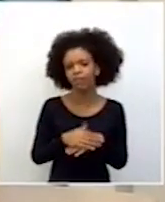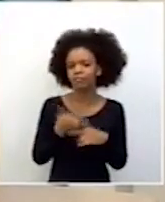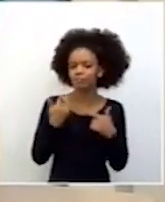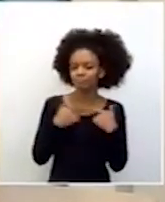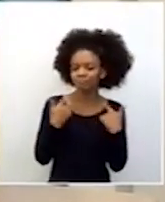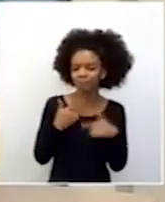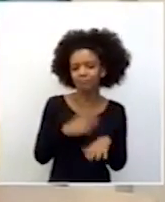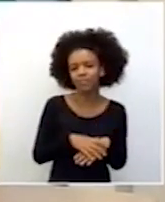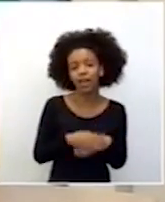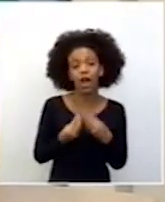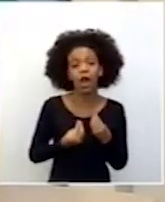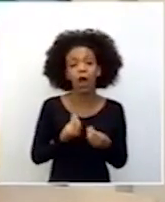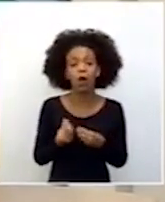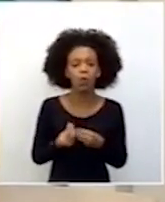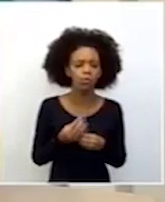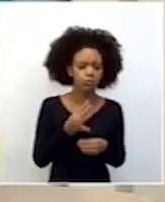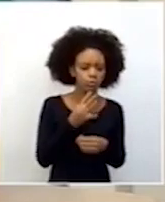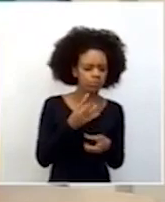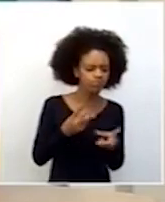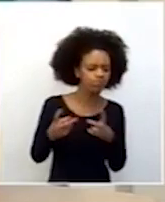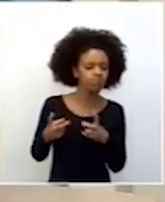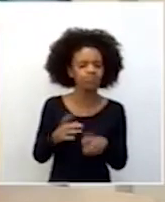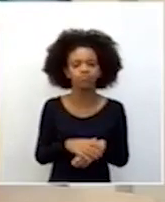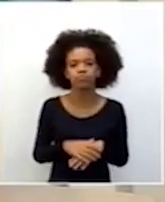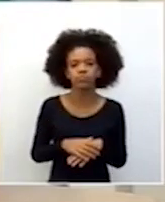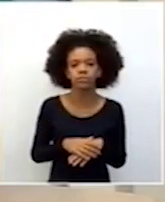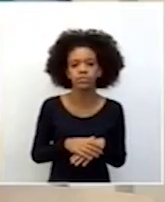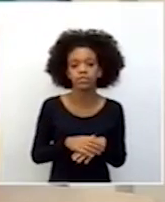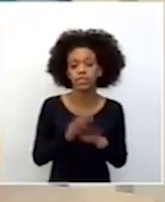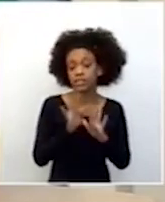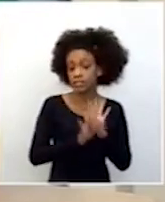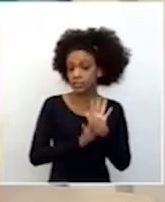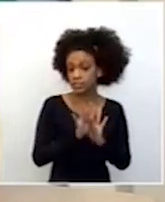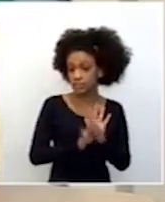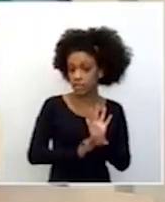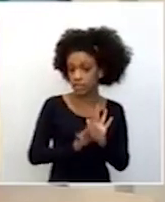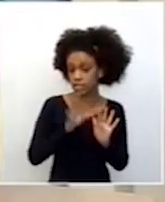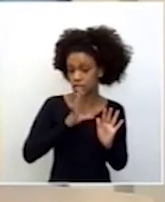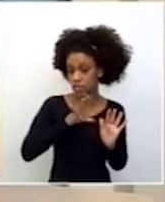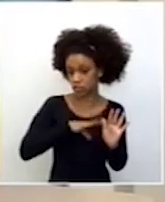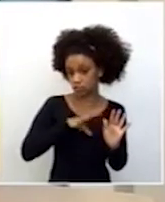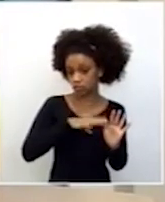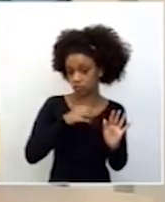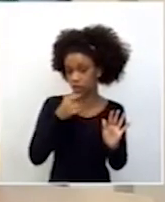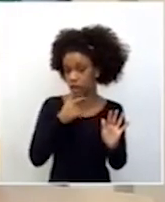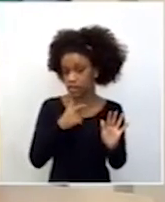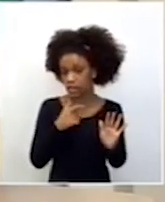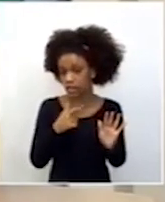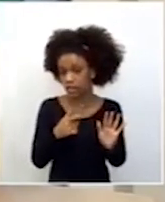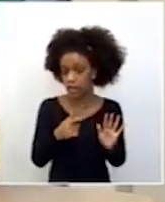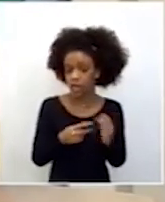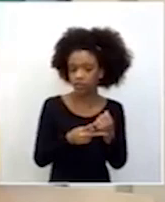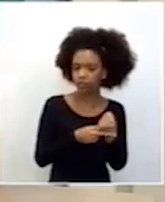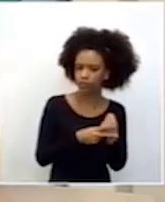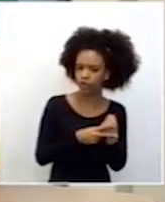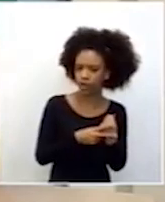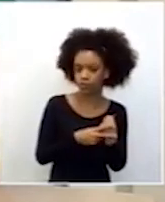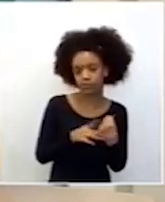isso nestes textos de linguagem mista, onde a gente tem linguagem verbal e linguagem não